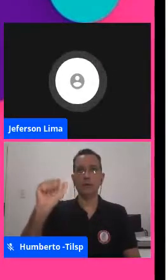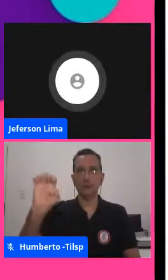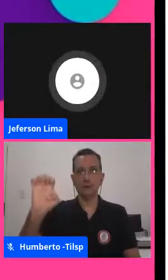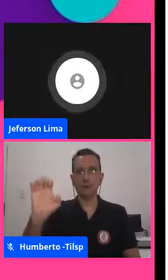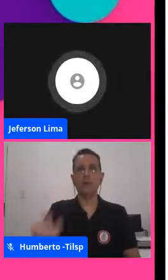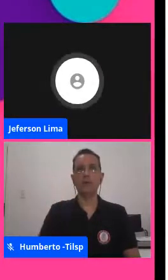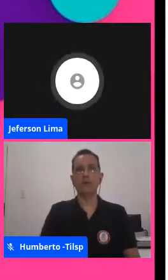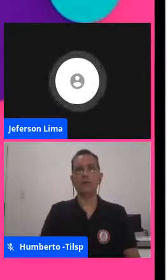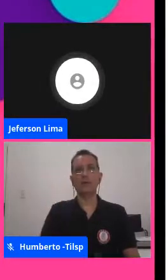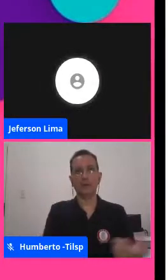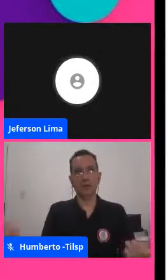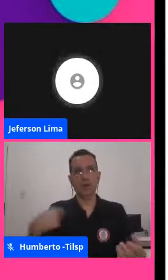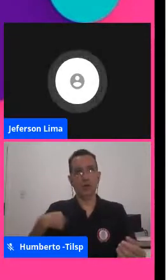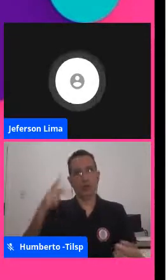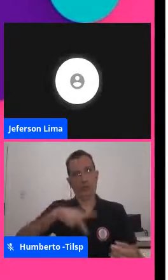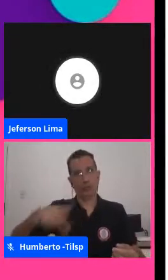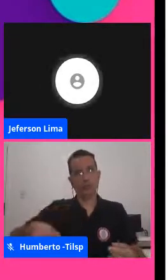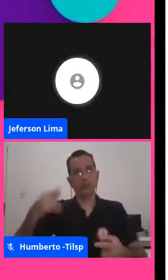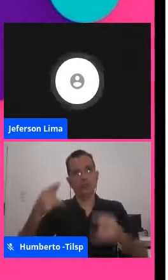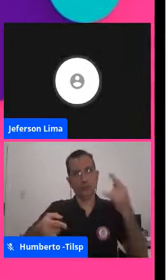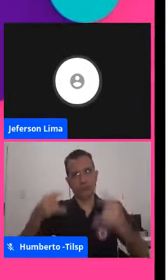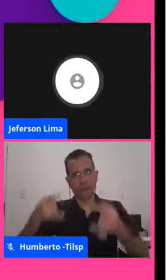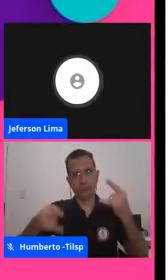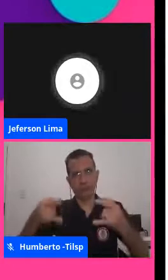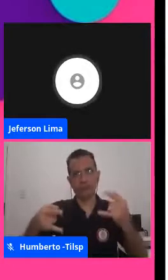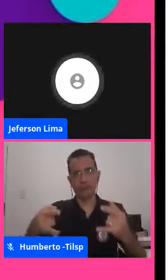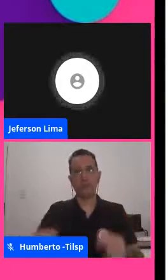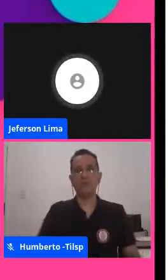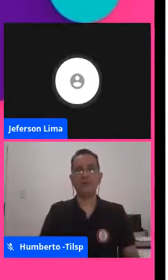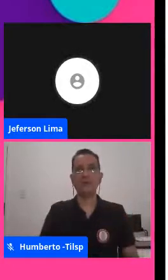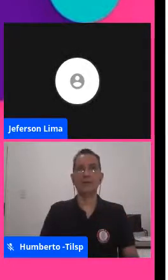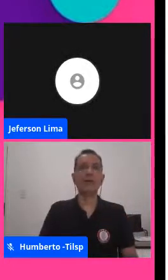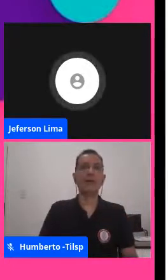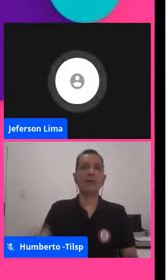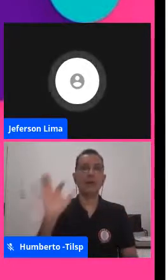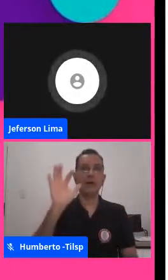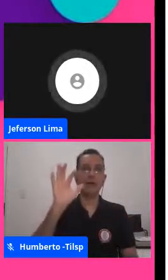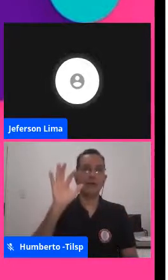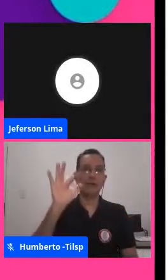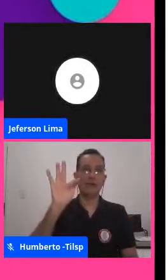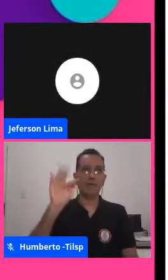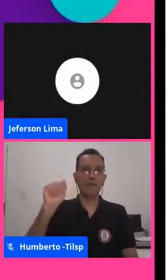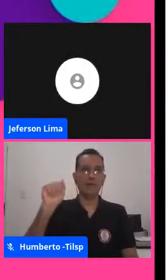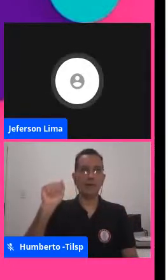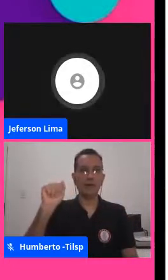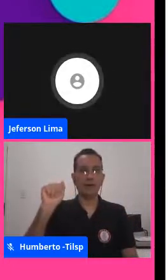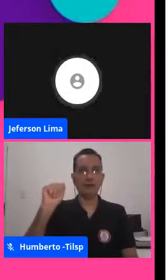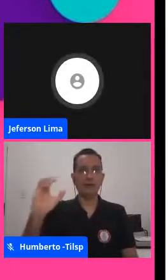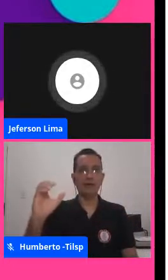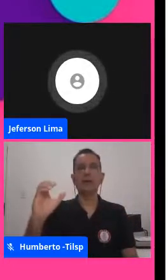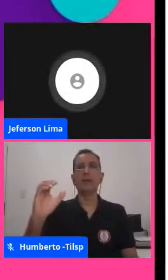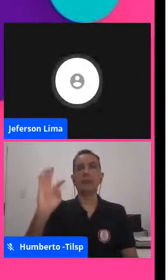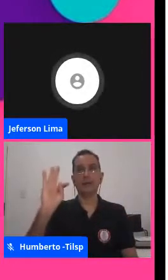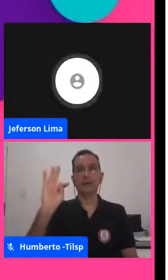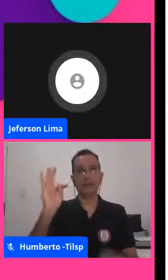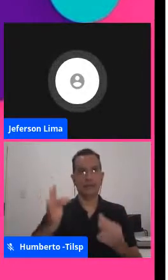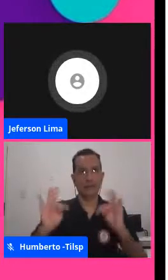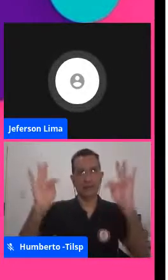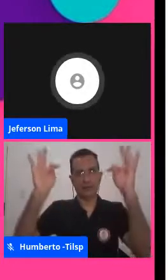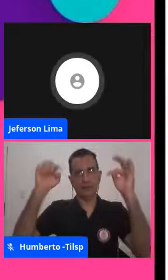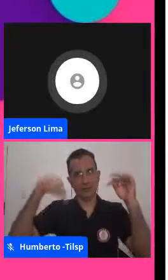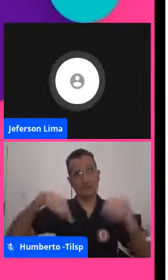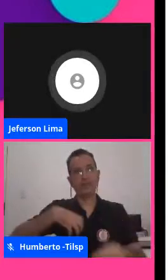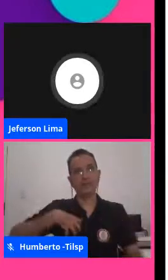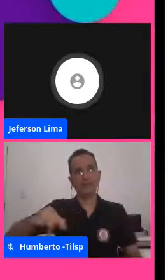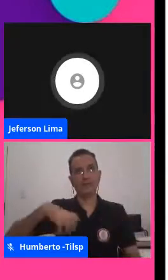como professor de robótica e da Geek Business Lab, que é uma startup de tecnologia aqui de Salvador, como desenvolvedor sênior. E uma das tarefas do desenvolvedor sênior,